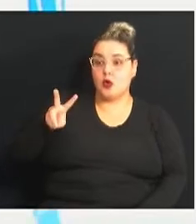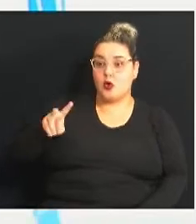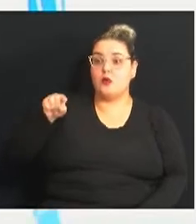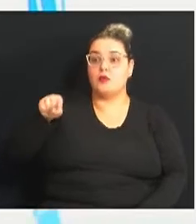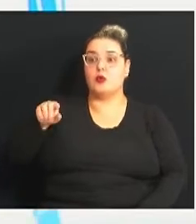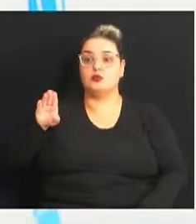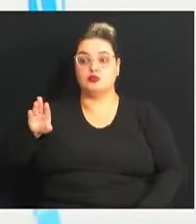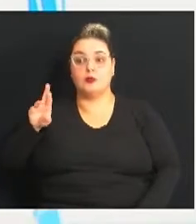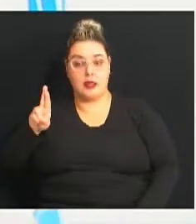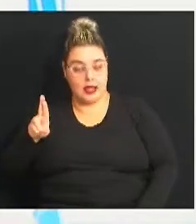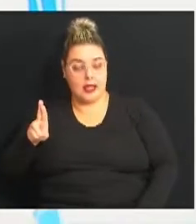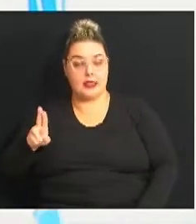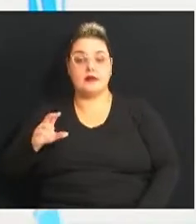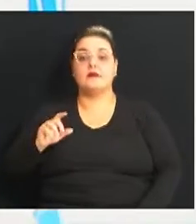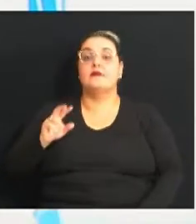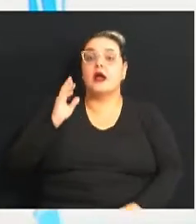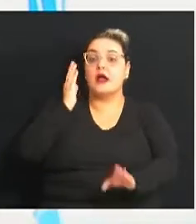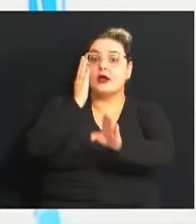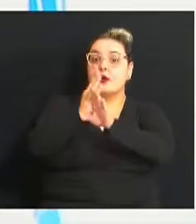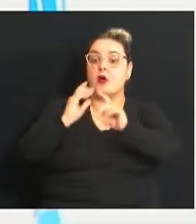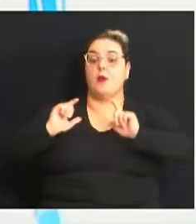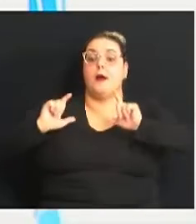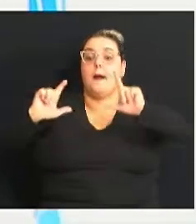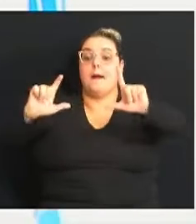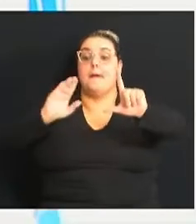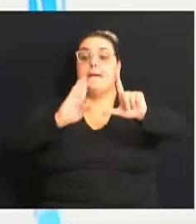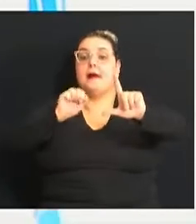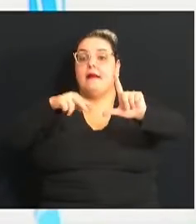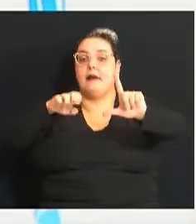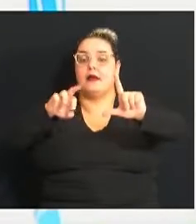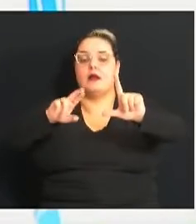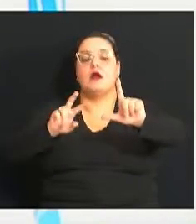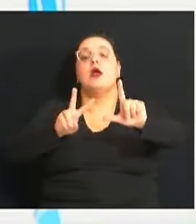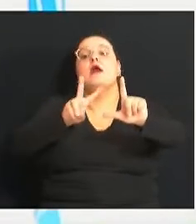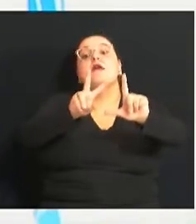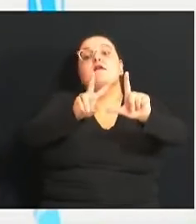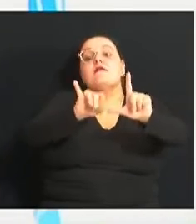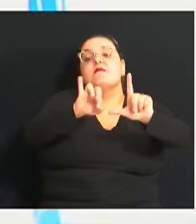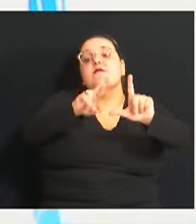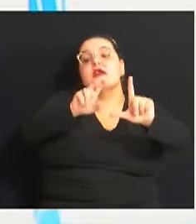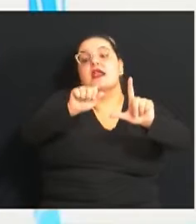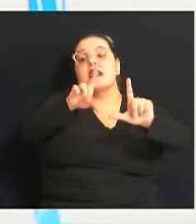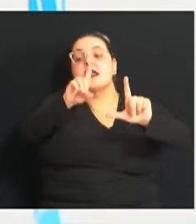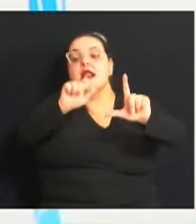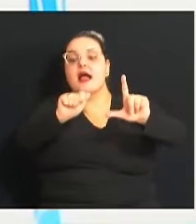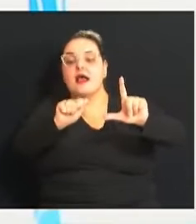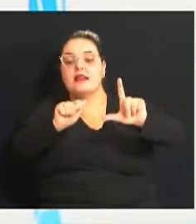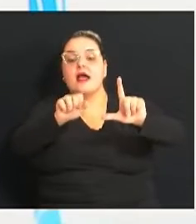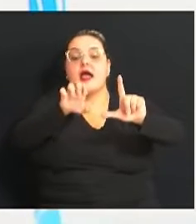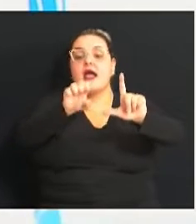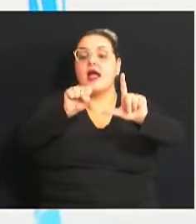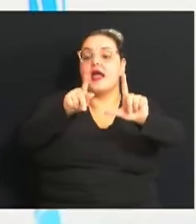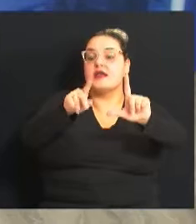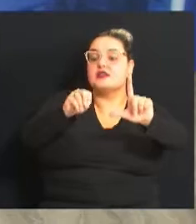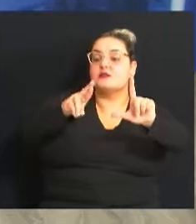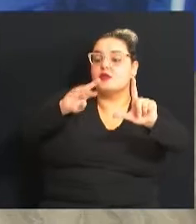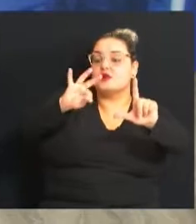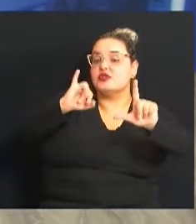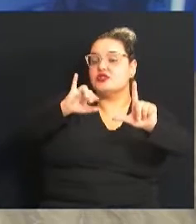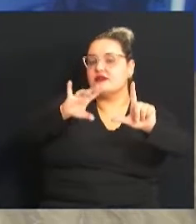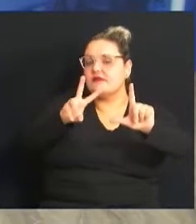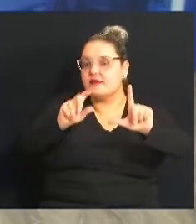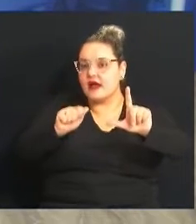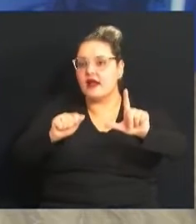campinas.sp.gov.br. Aí você vai encontrar o banner da virada esportiva e conferir toda a programação. É com você, Gabriel.